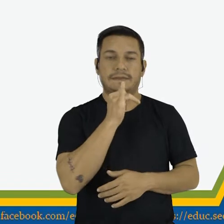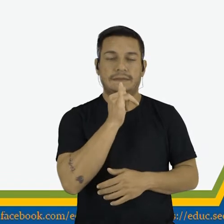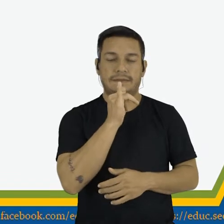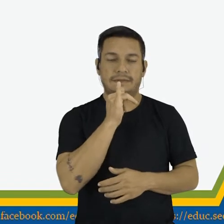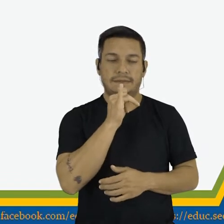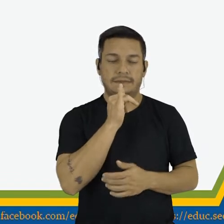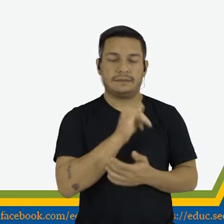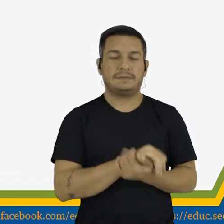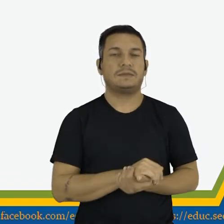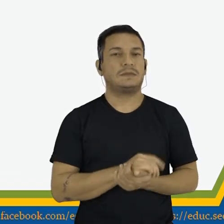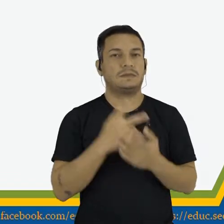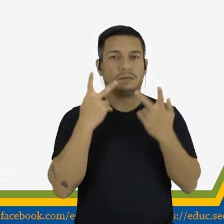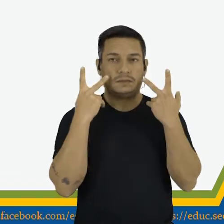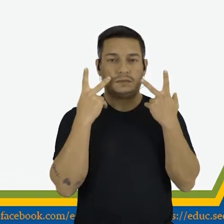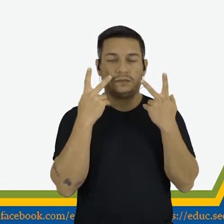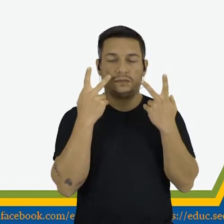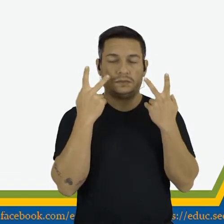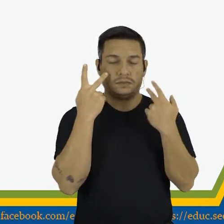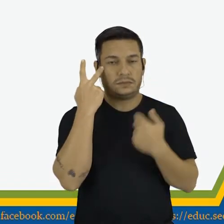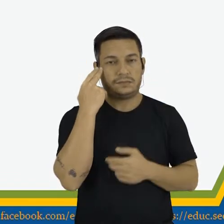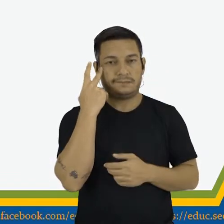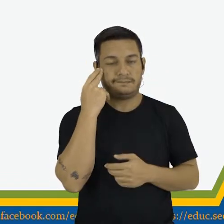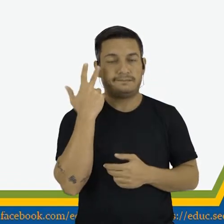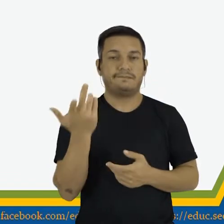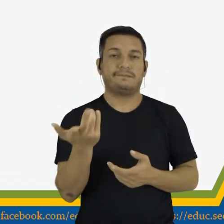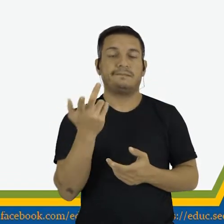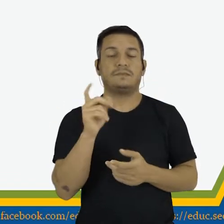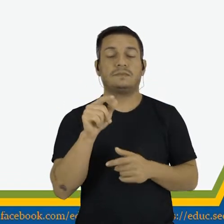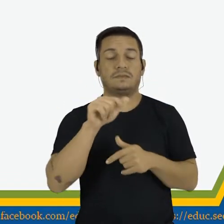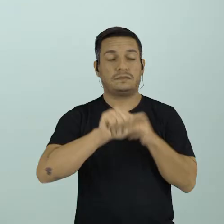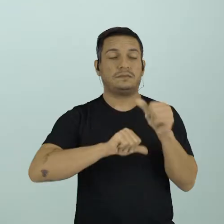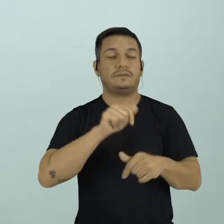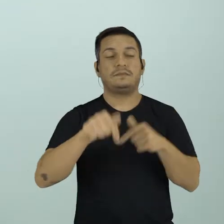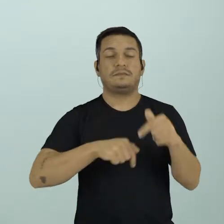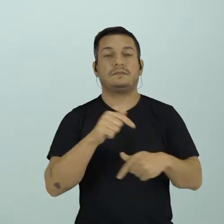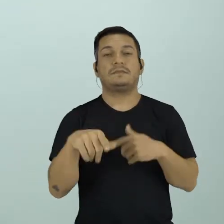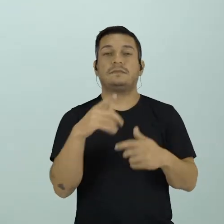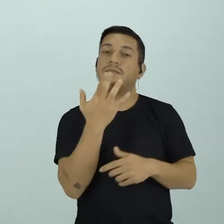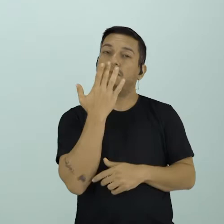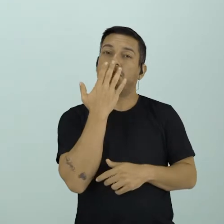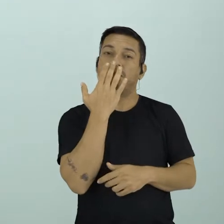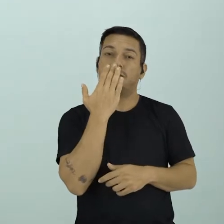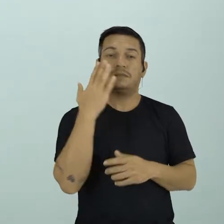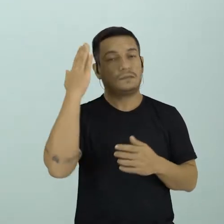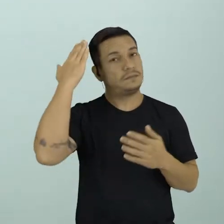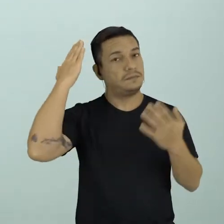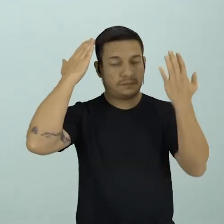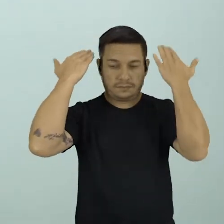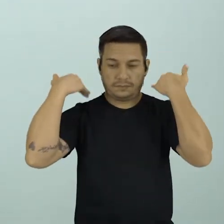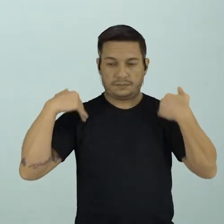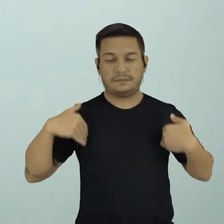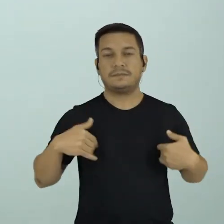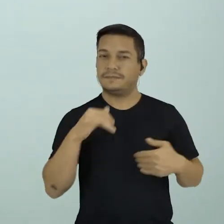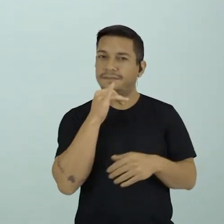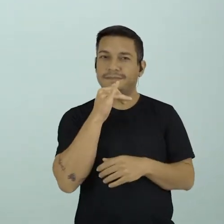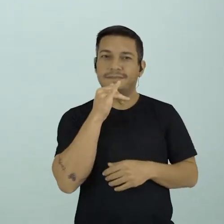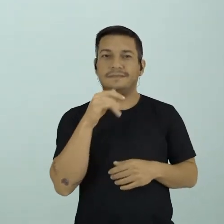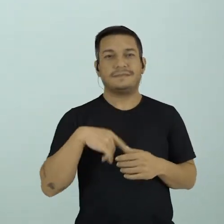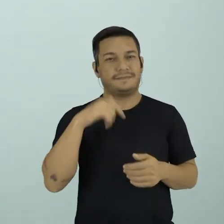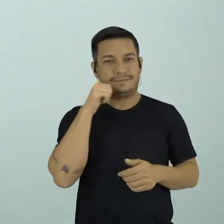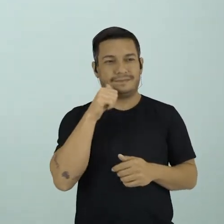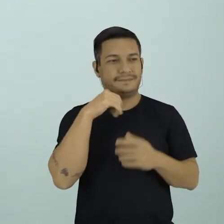bem comum de uma transformação química é a coloração de cabelo, por exemplo, que a gente